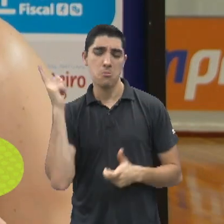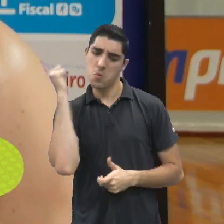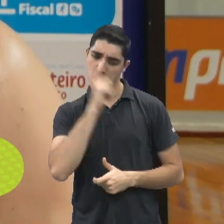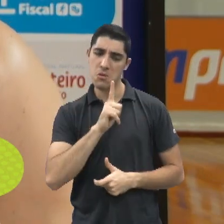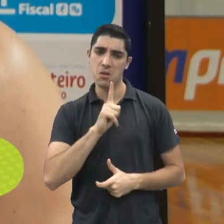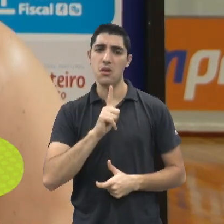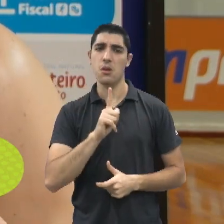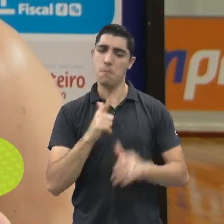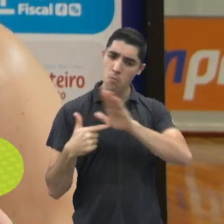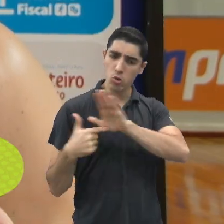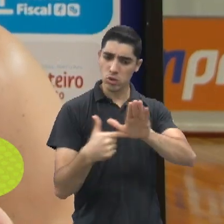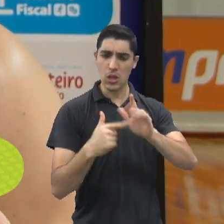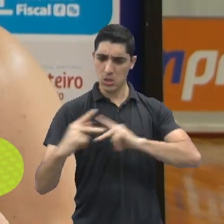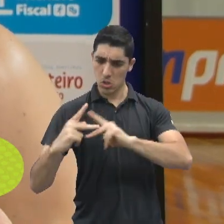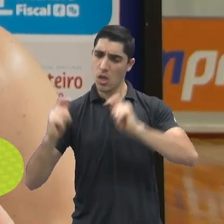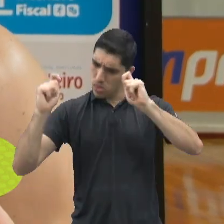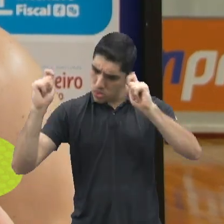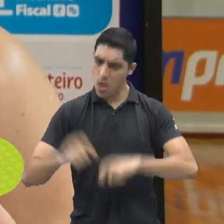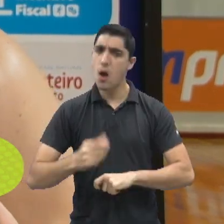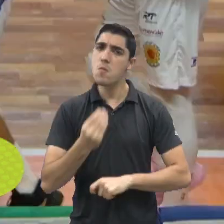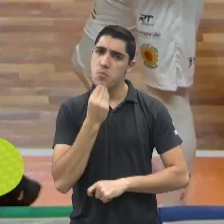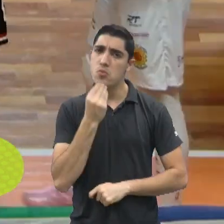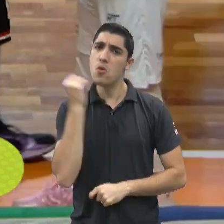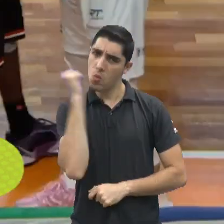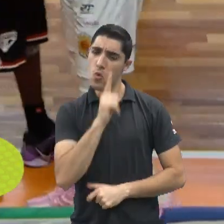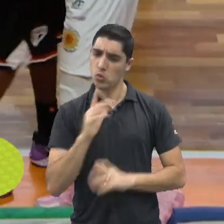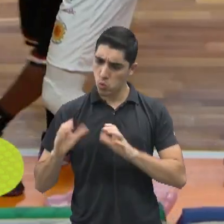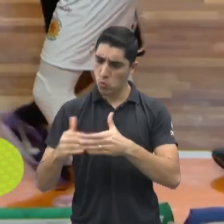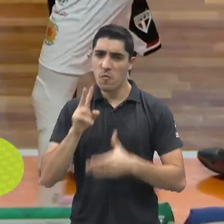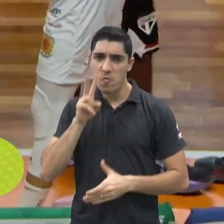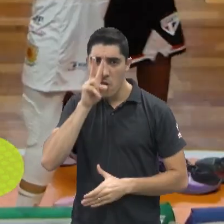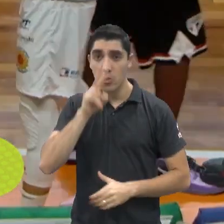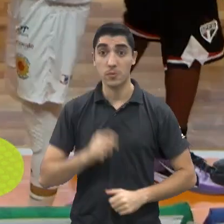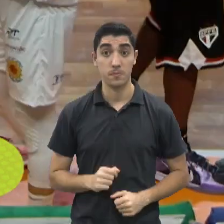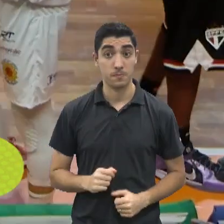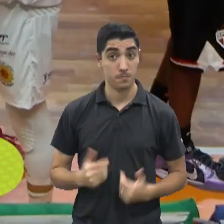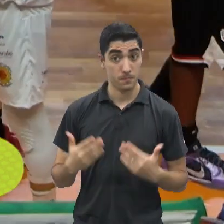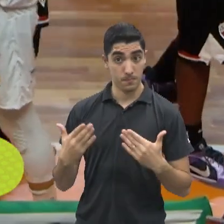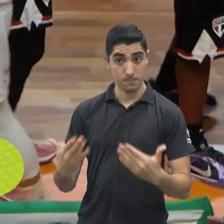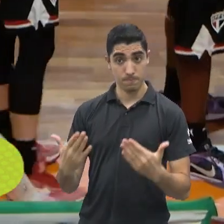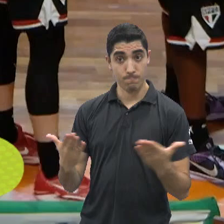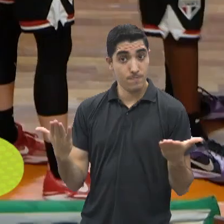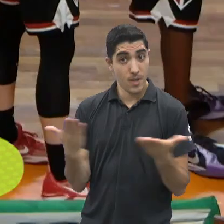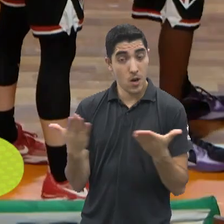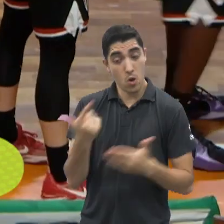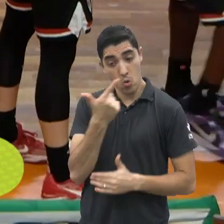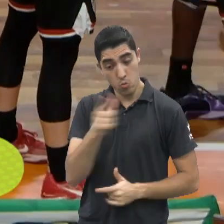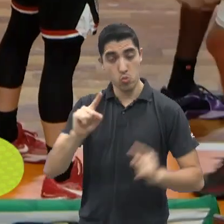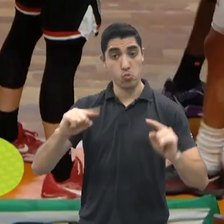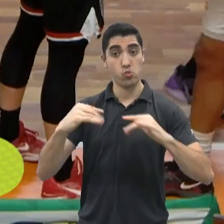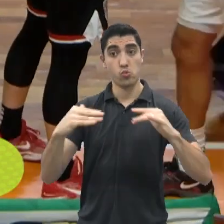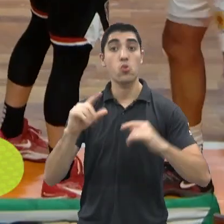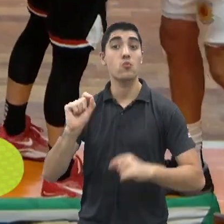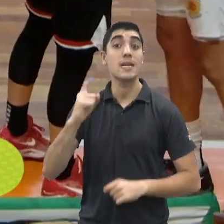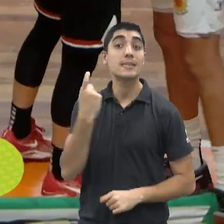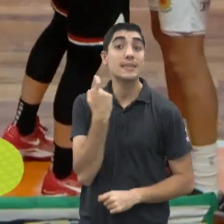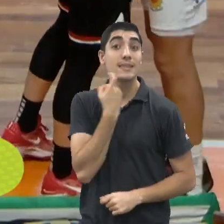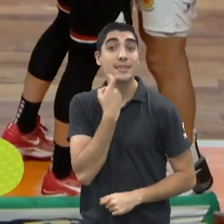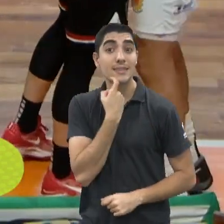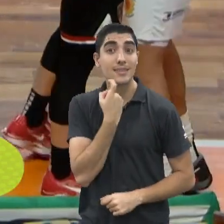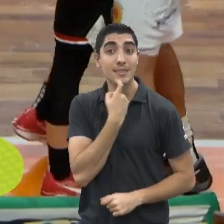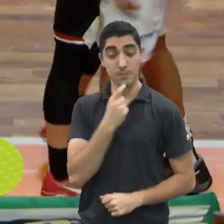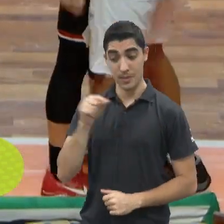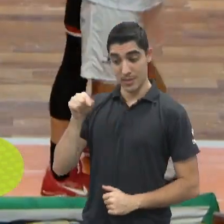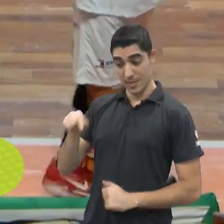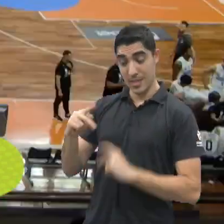demonstrado que podemos jogar bem e podemos fazer um grande equipo. Agora, a próxima partida do São José será na sexta, um